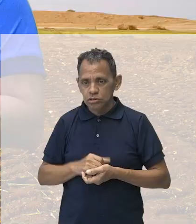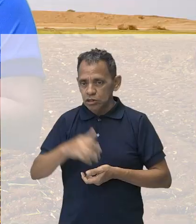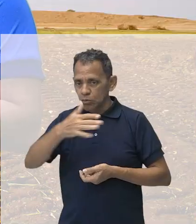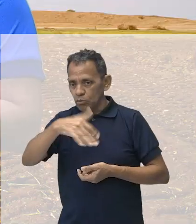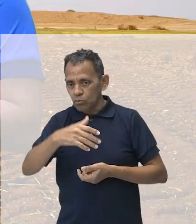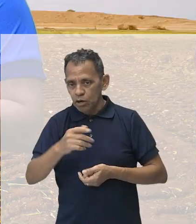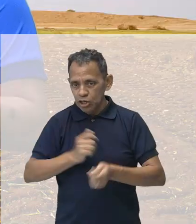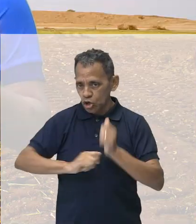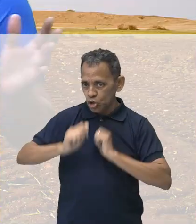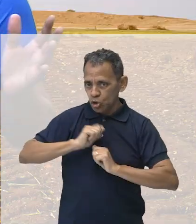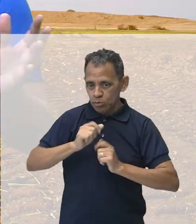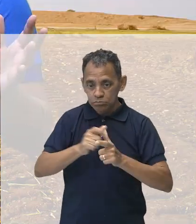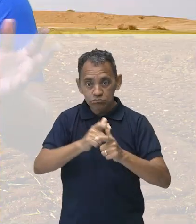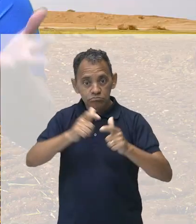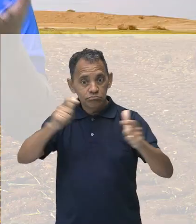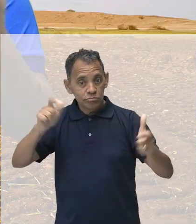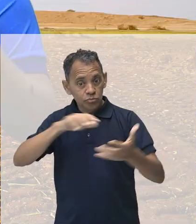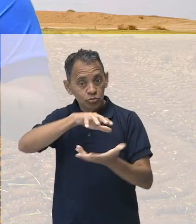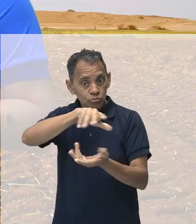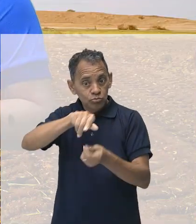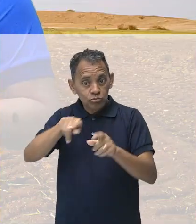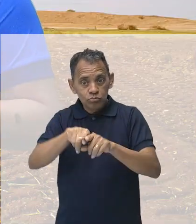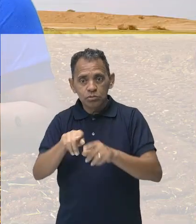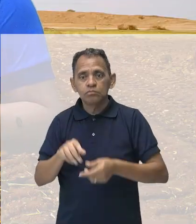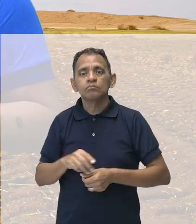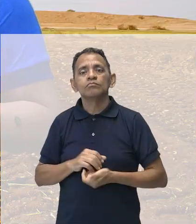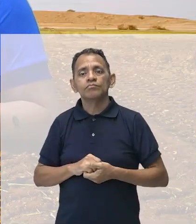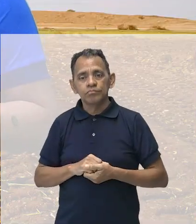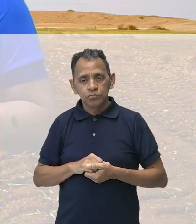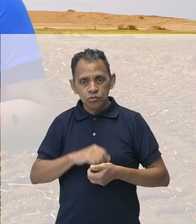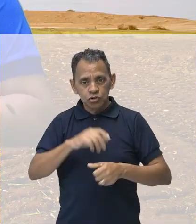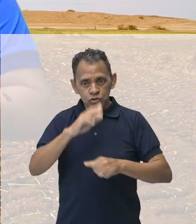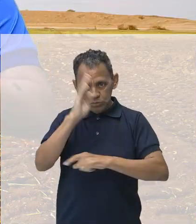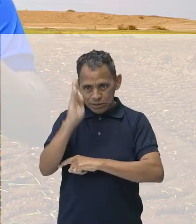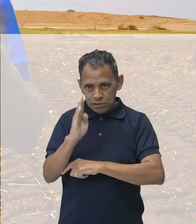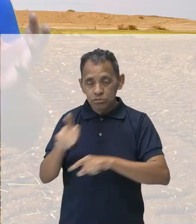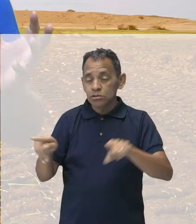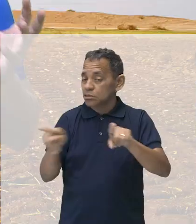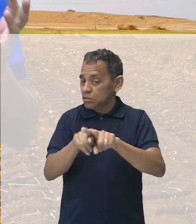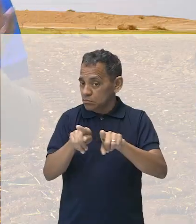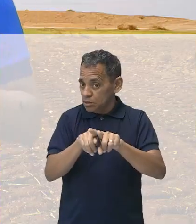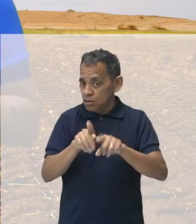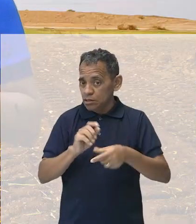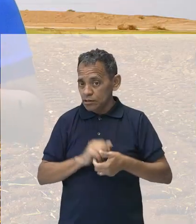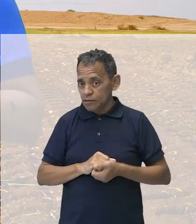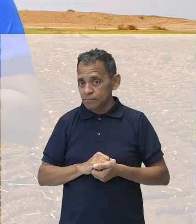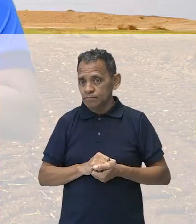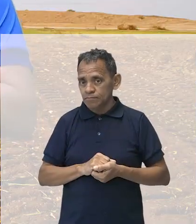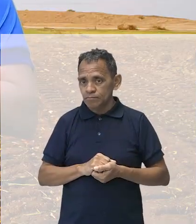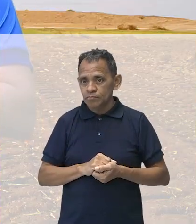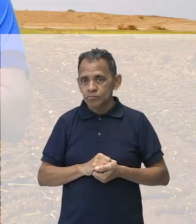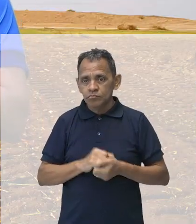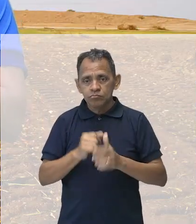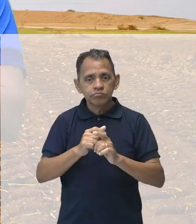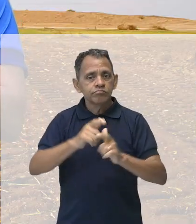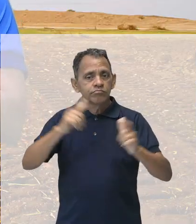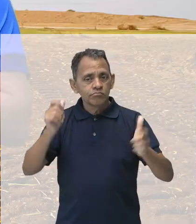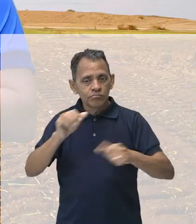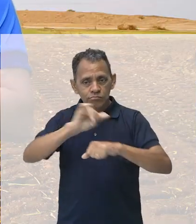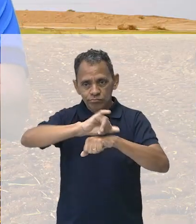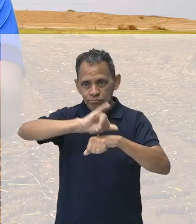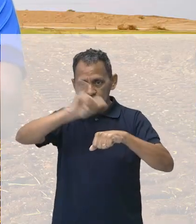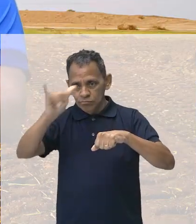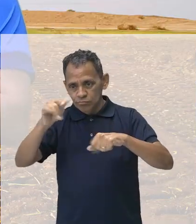né, aí no mundo inteiro, e no nosso país não fica para trás. O Brasil, né, é um dos grandes exportadores de